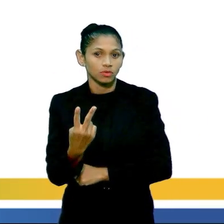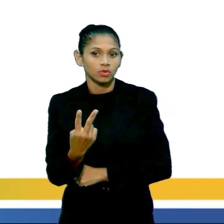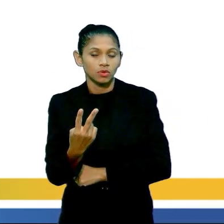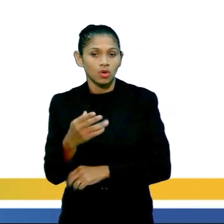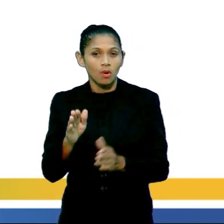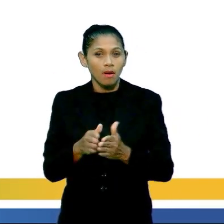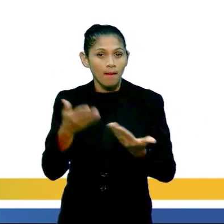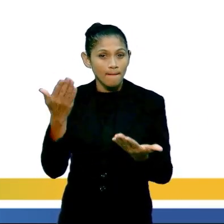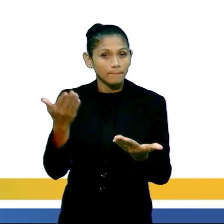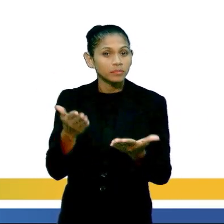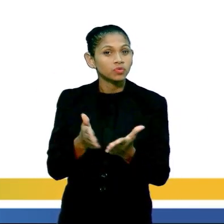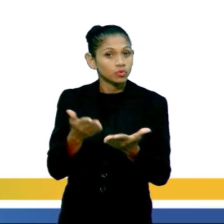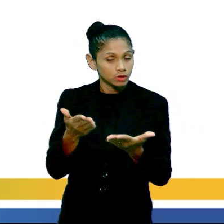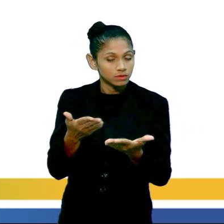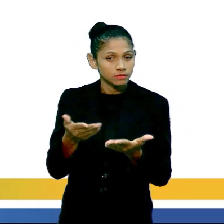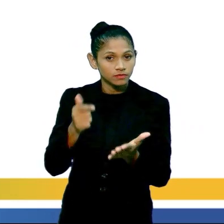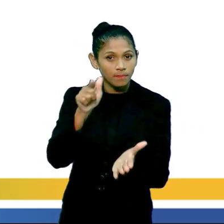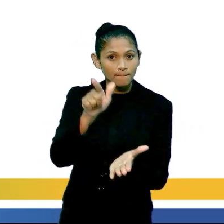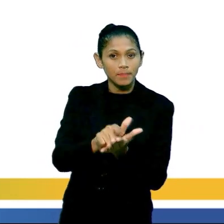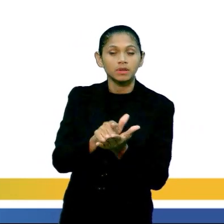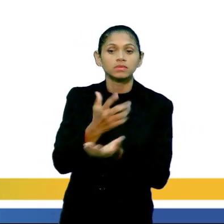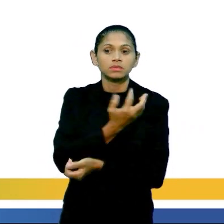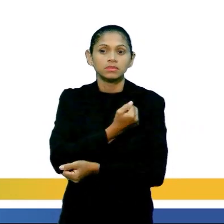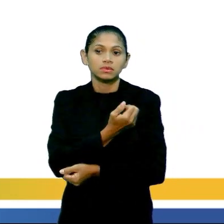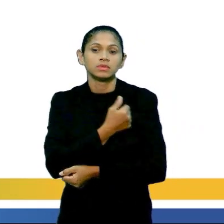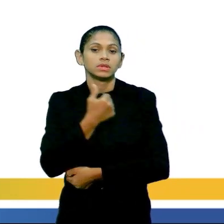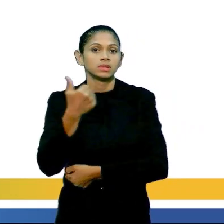página 116, tá?